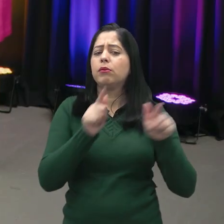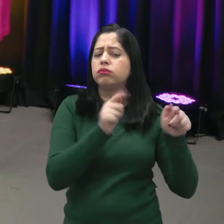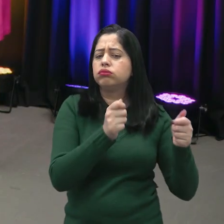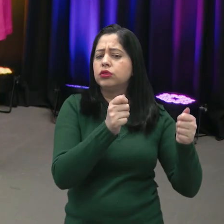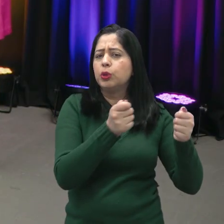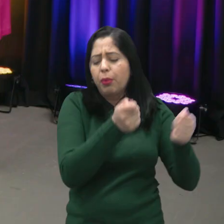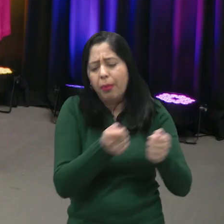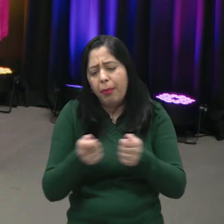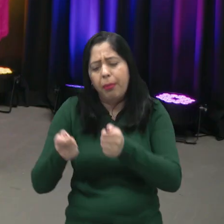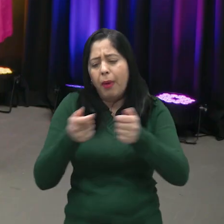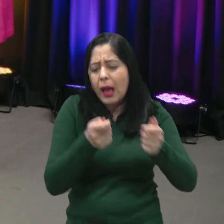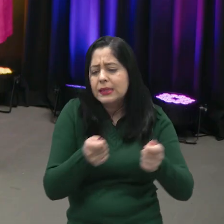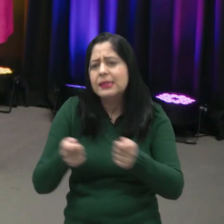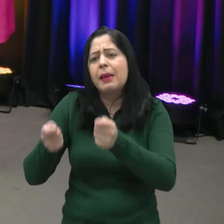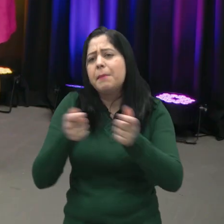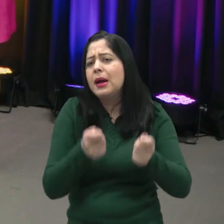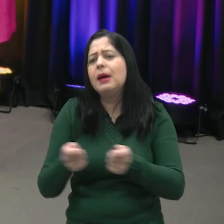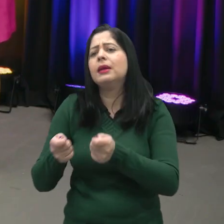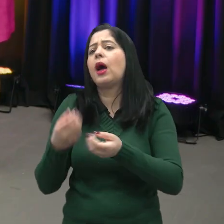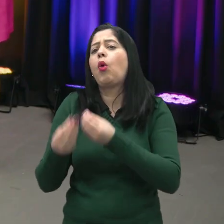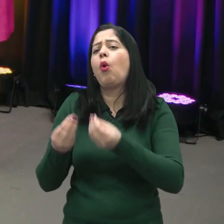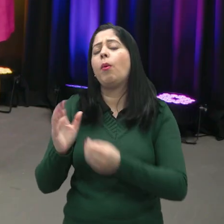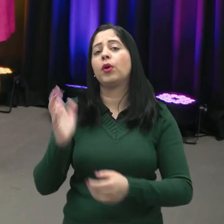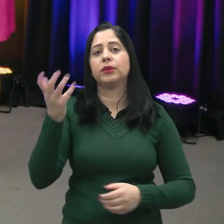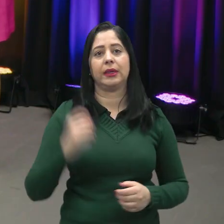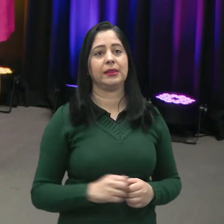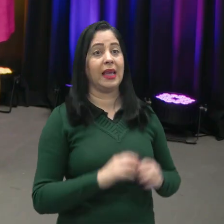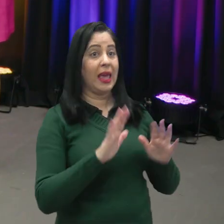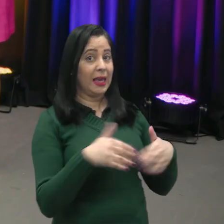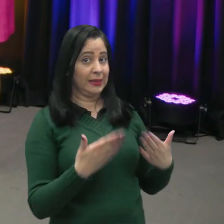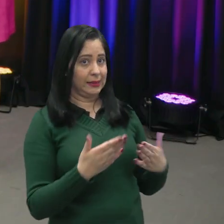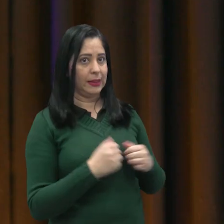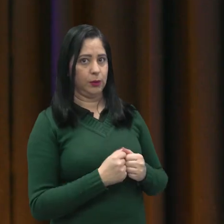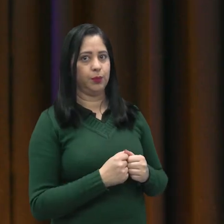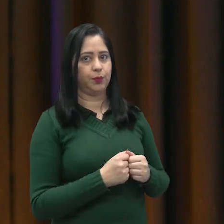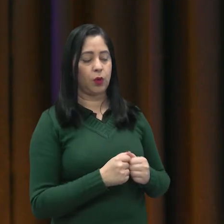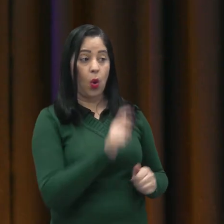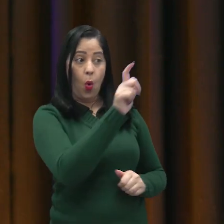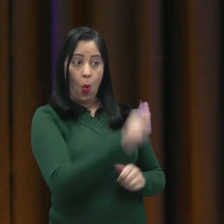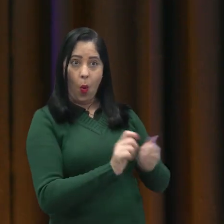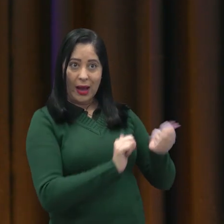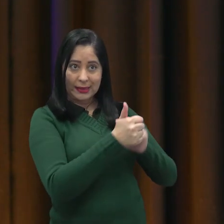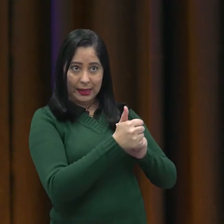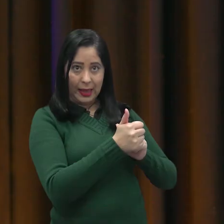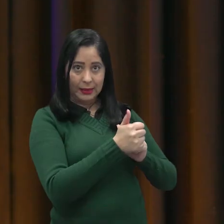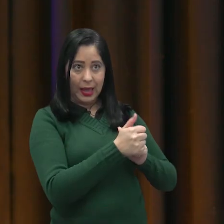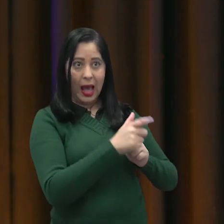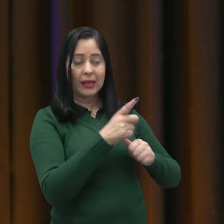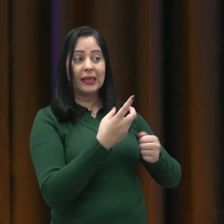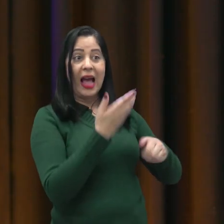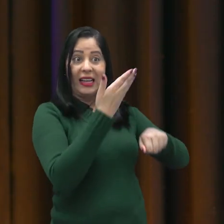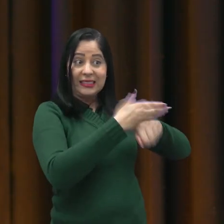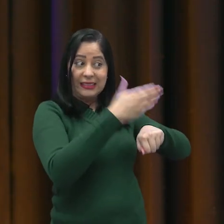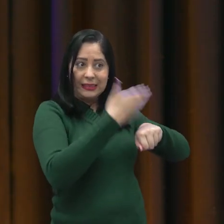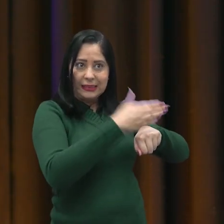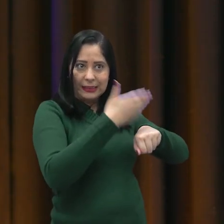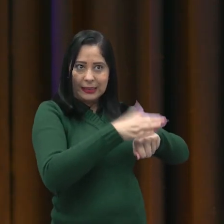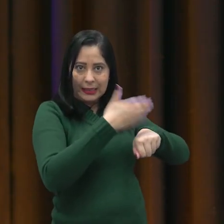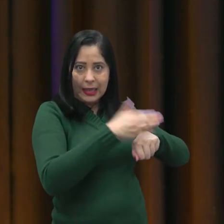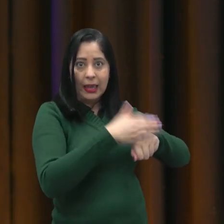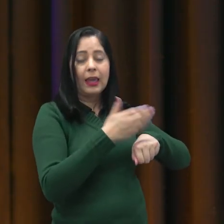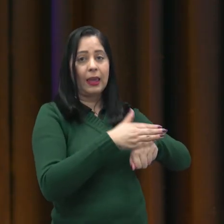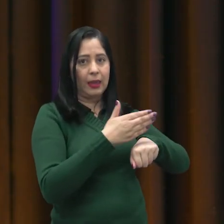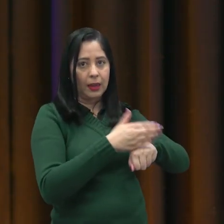rendimento? Como que é a rotina deles na semana? Eles geralmente fazem 2 treinos por dia, em 2 períodos, né, na verdade, só que mais de um